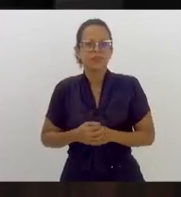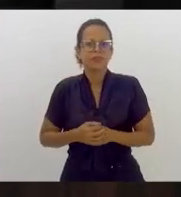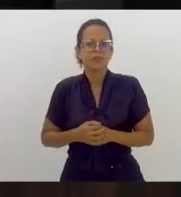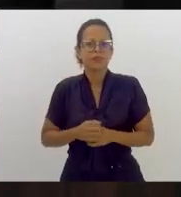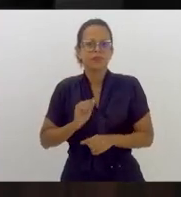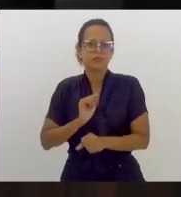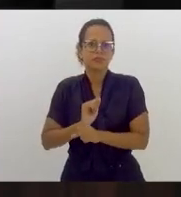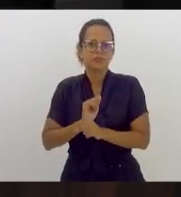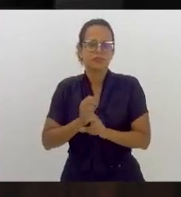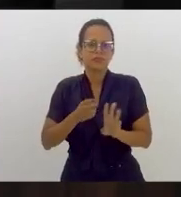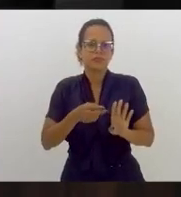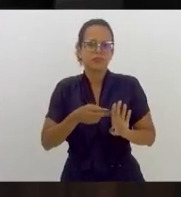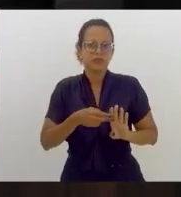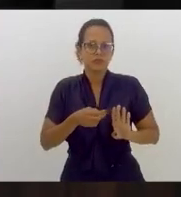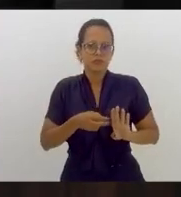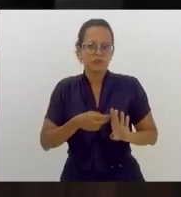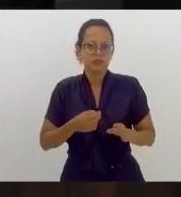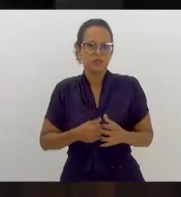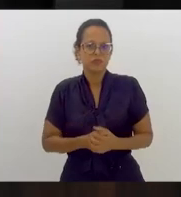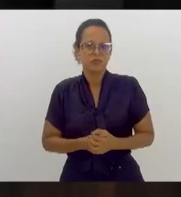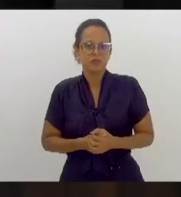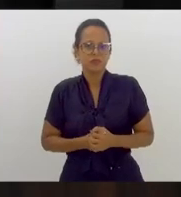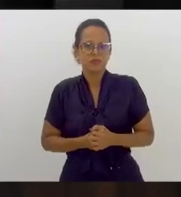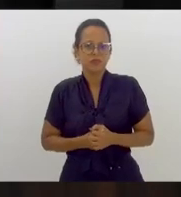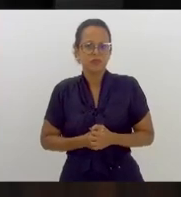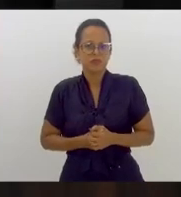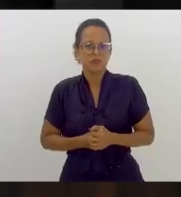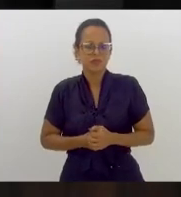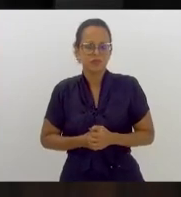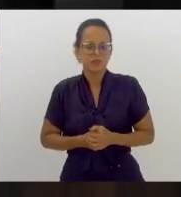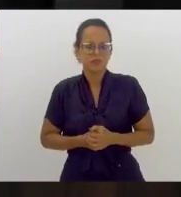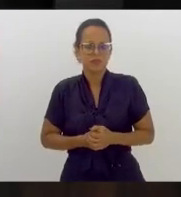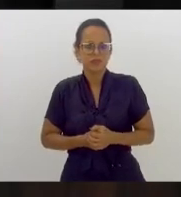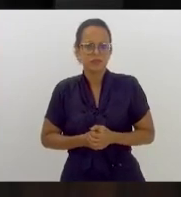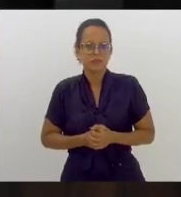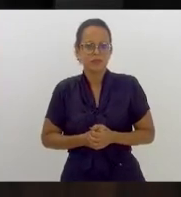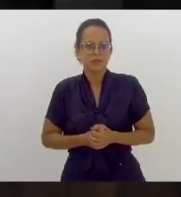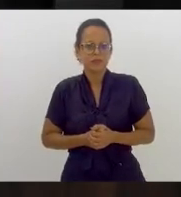Emendas Condicionais e Vetos. Quem é o destaque?